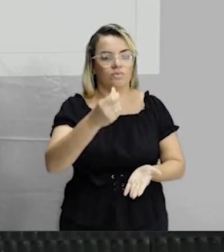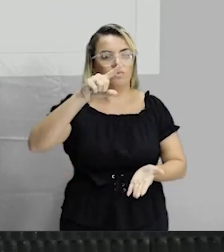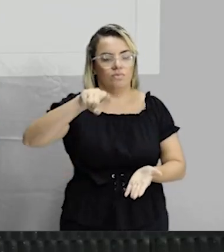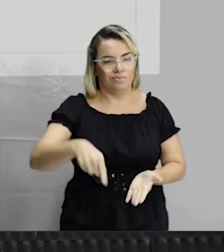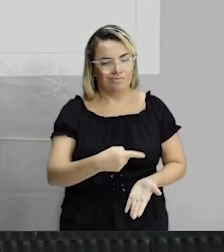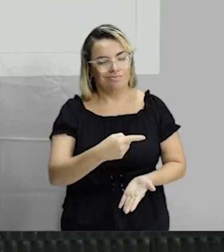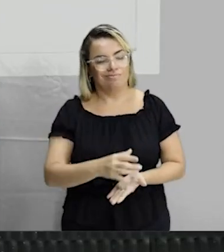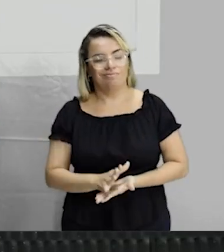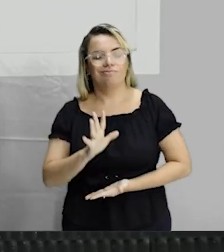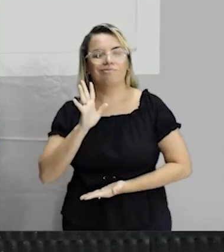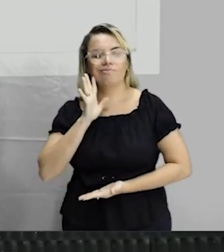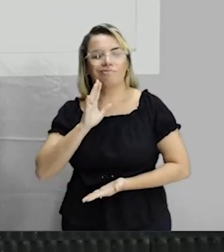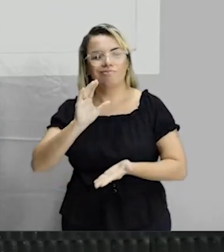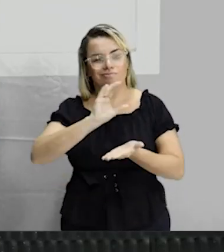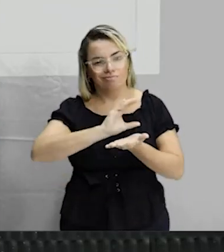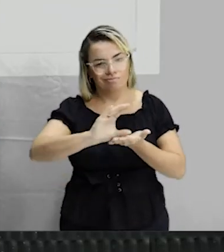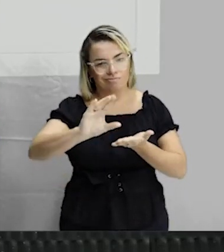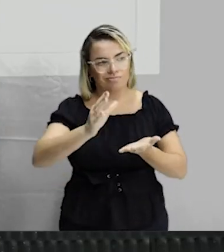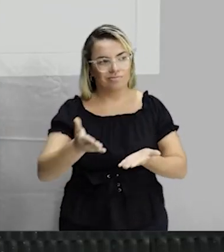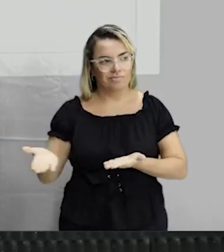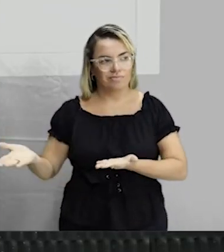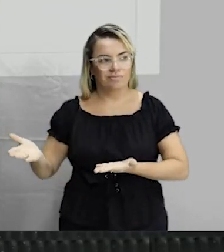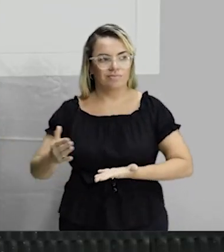Beleza, meu capital inicial.